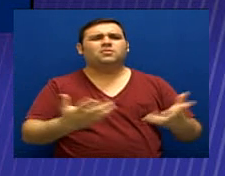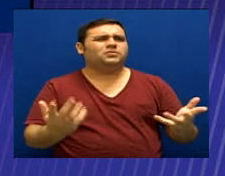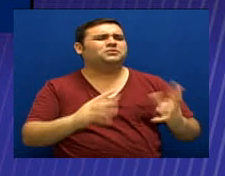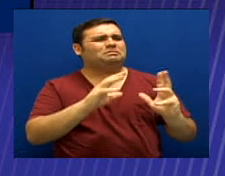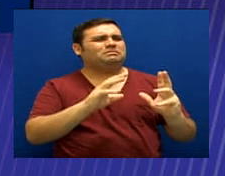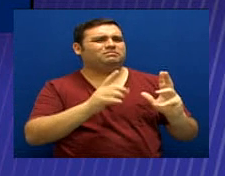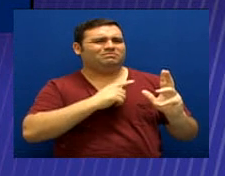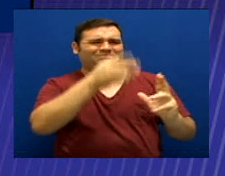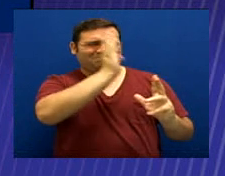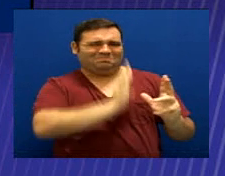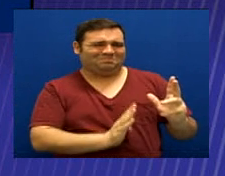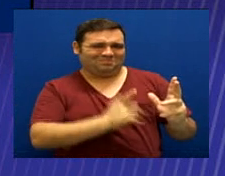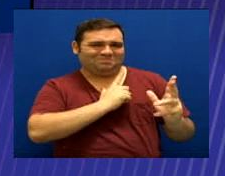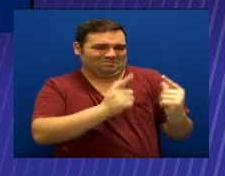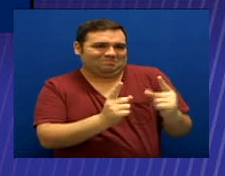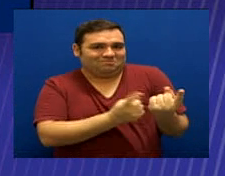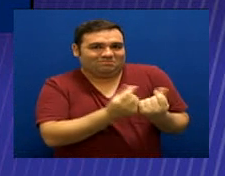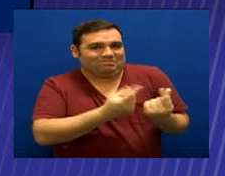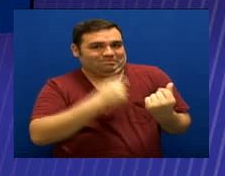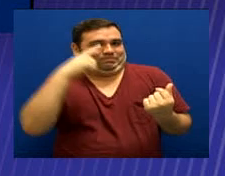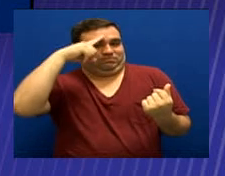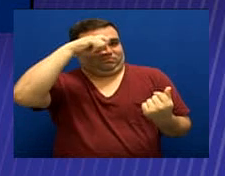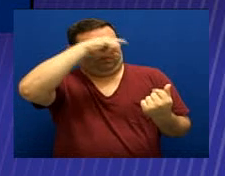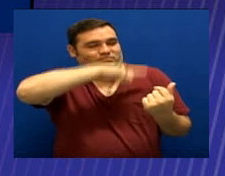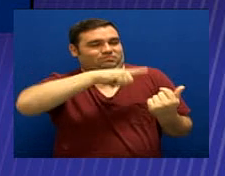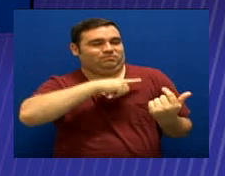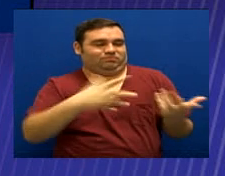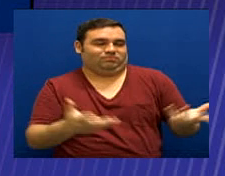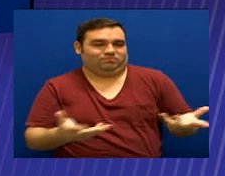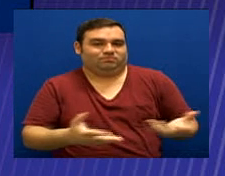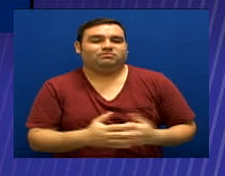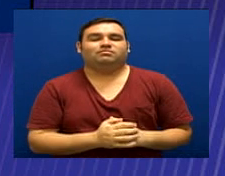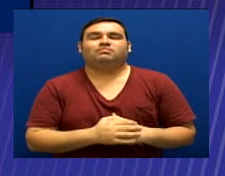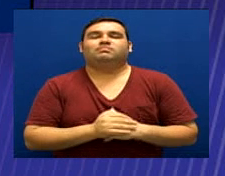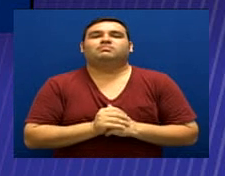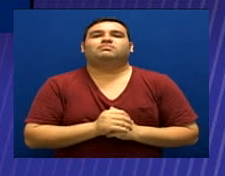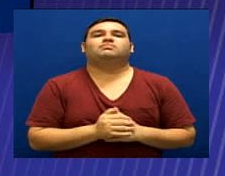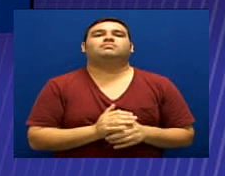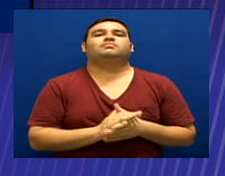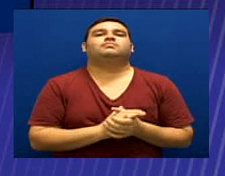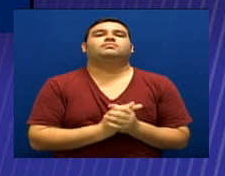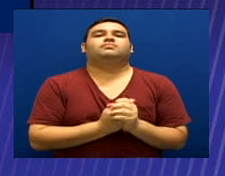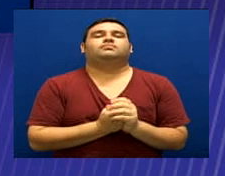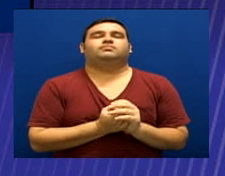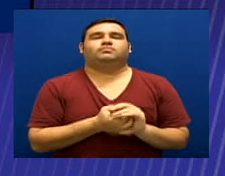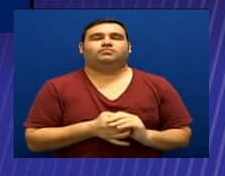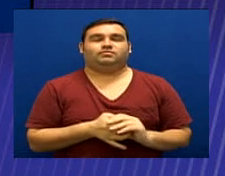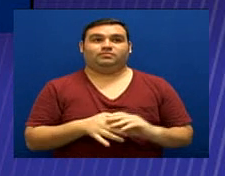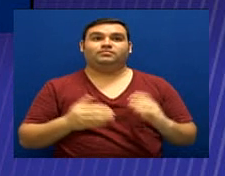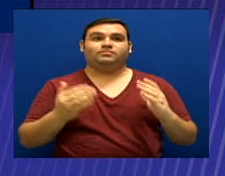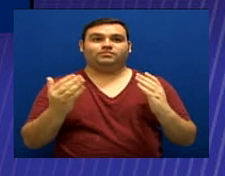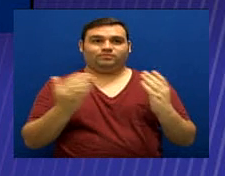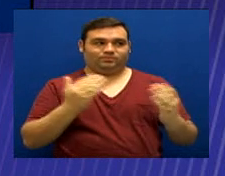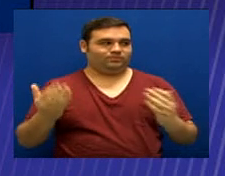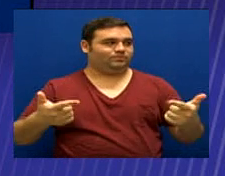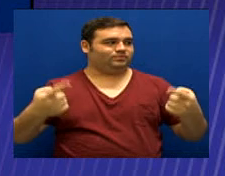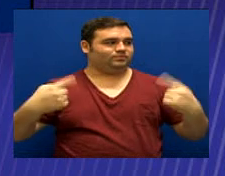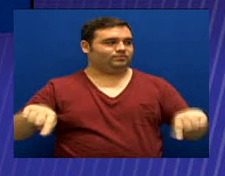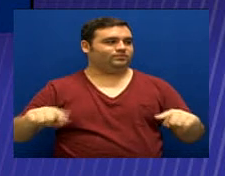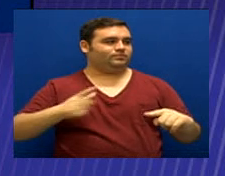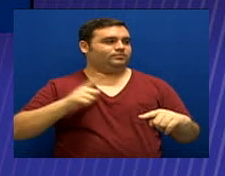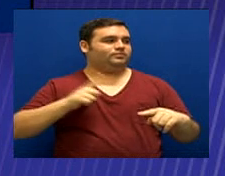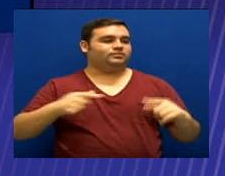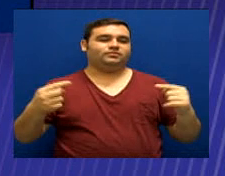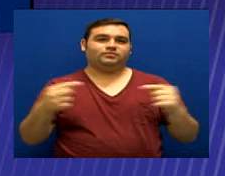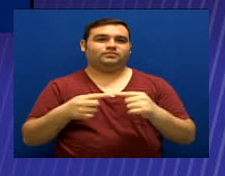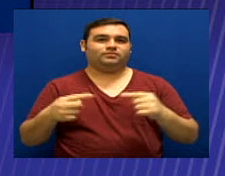situação econômica do do país que atravessa temos aí a